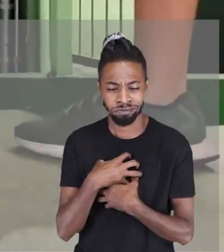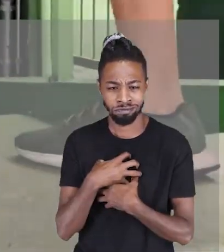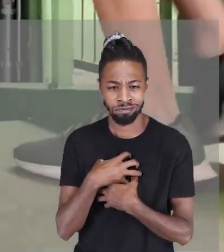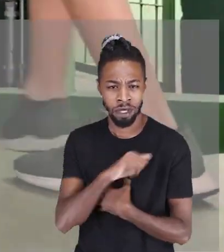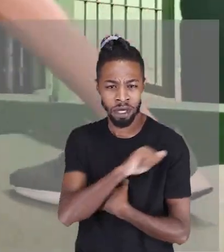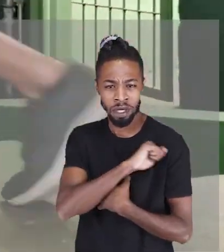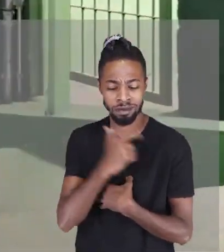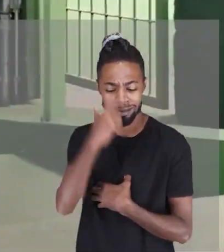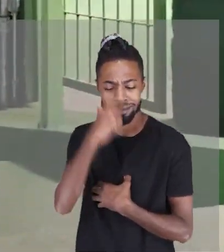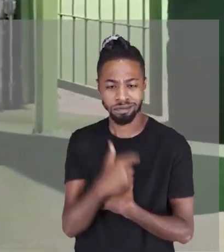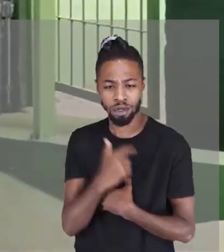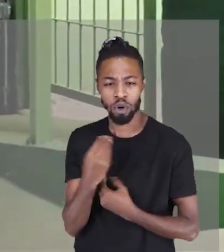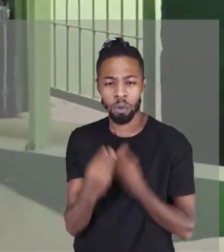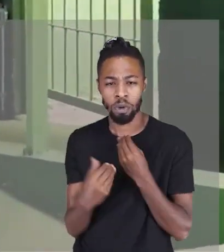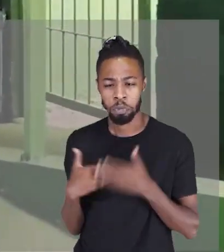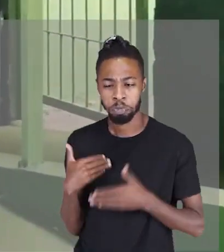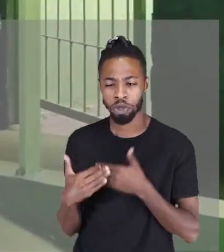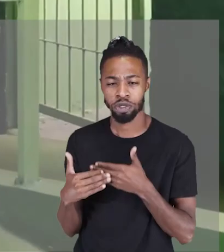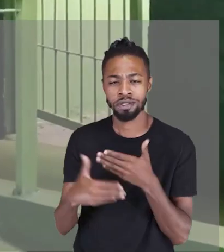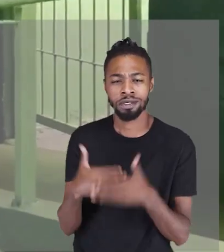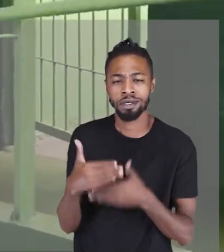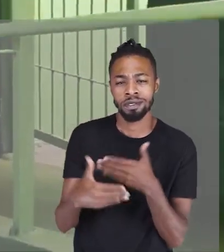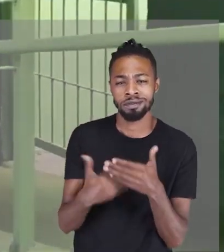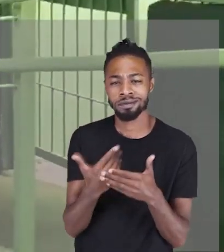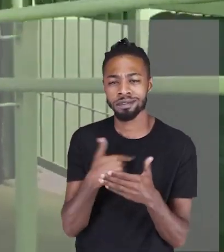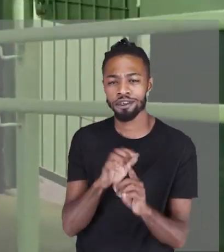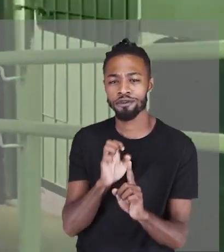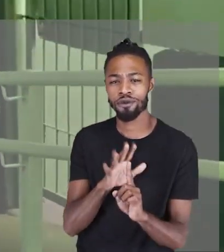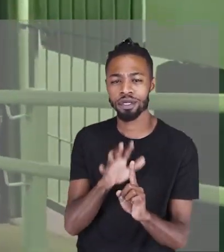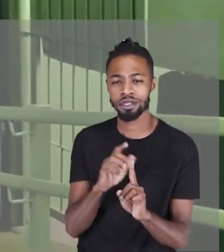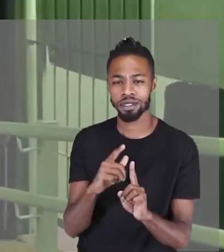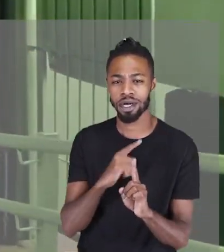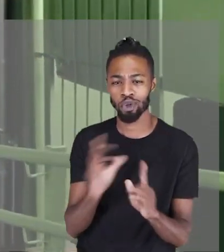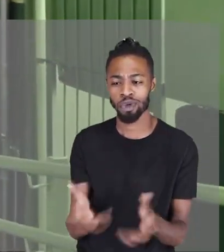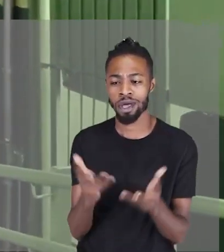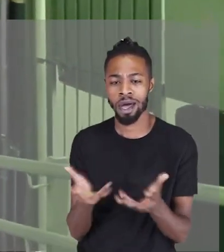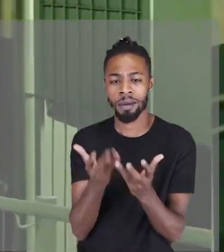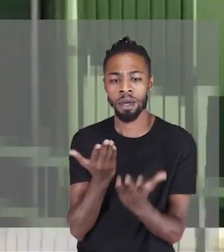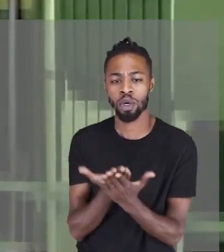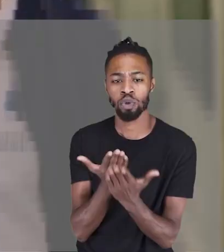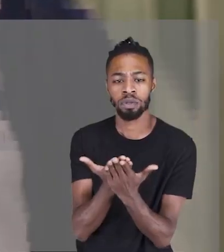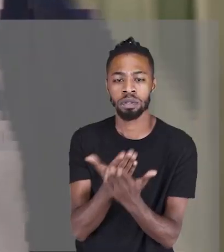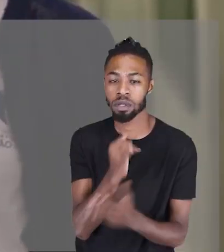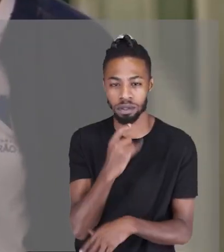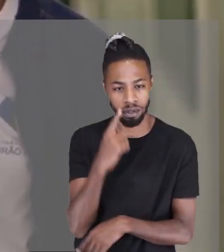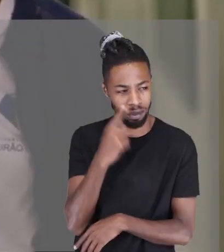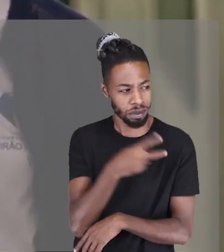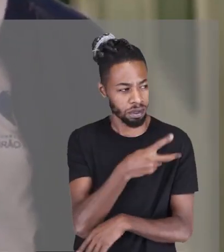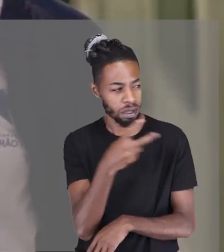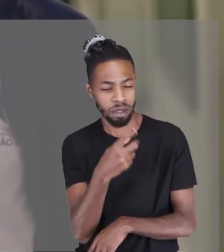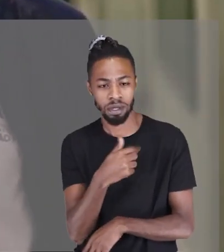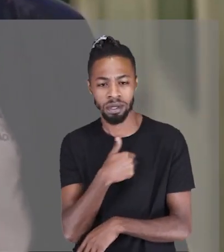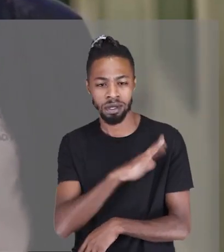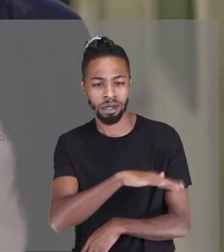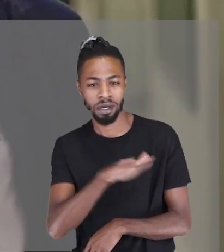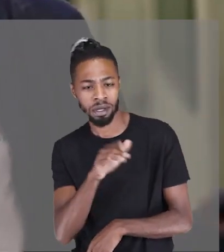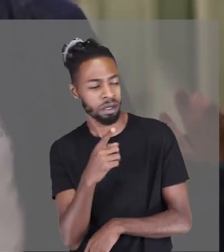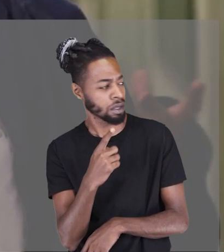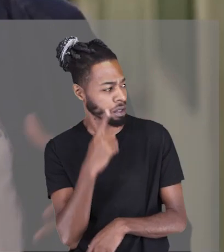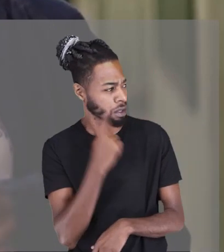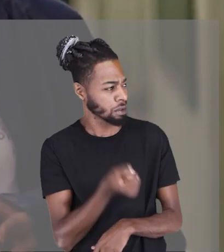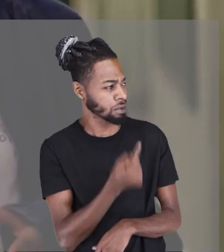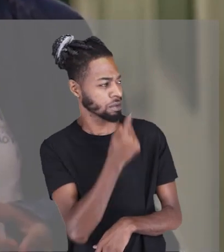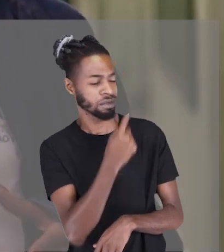impactos dessa transição nos estudantes? Como esse processo interfere no engajamento com o estudo? Dá saudade, você olha as crianças